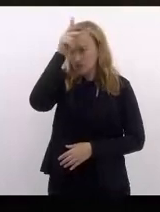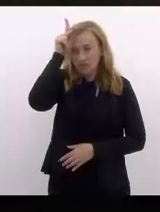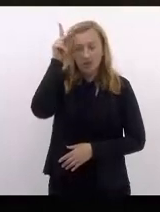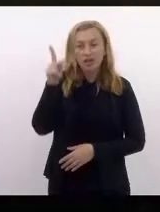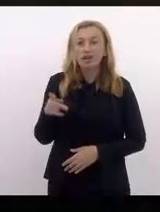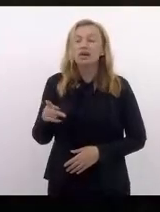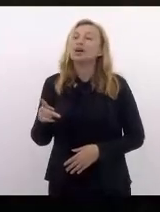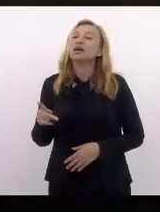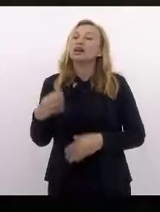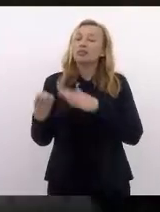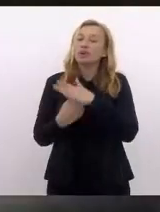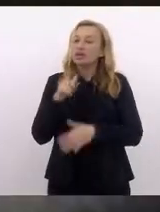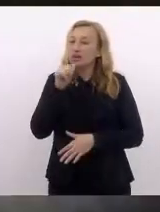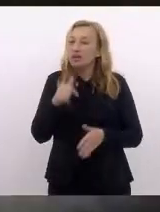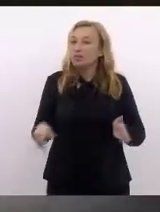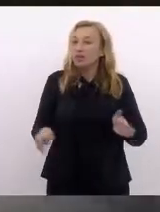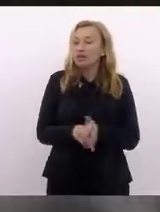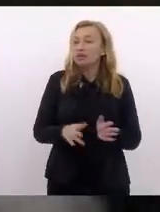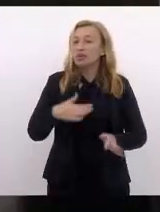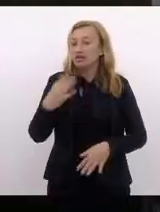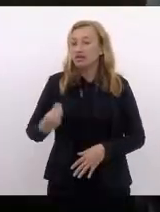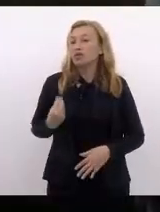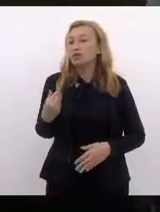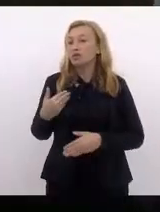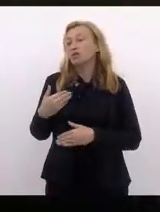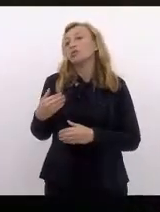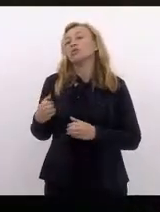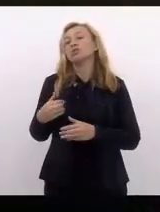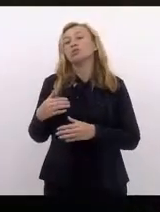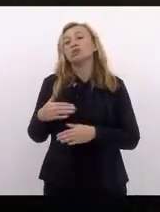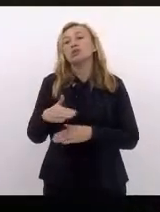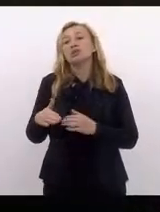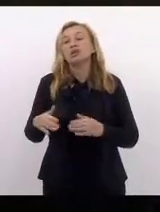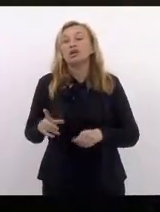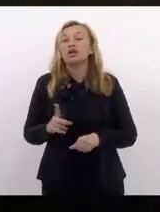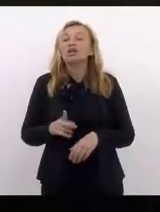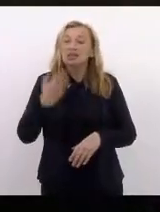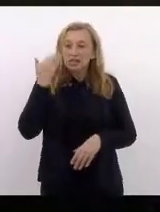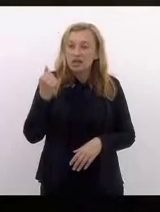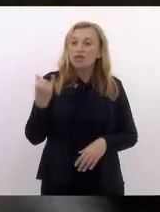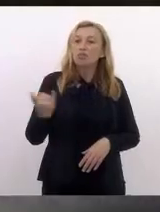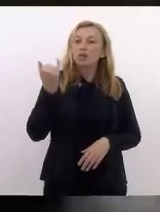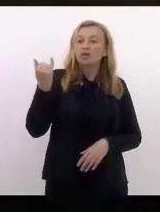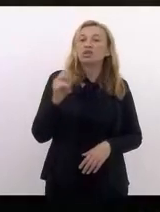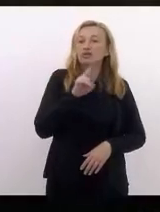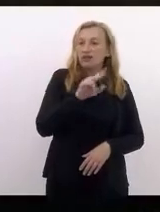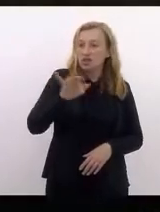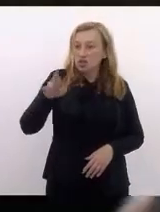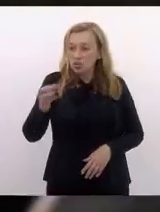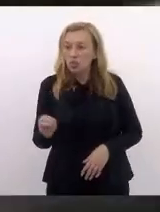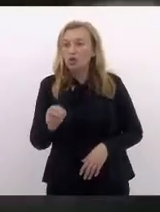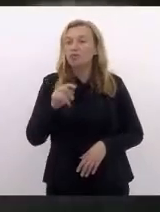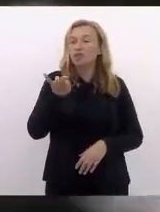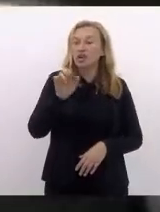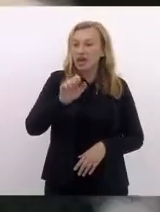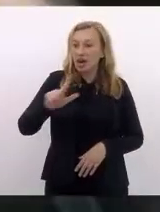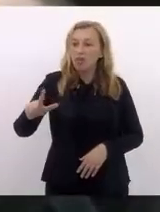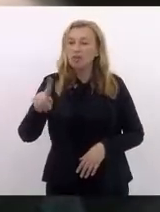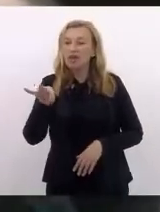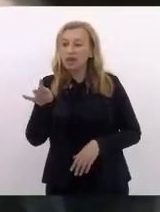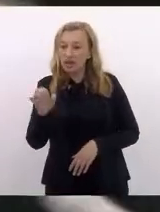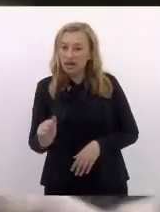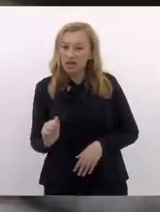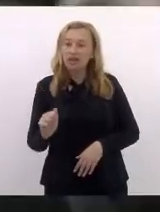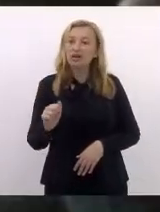fez parte da minha vida o tempo inteiro eu sei o quanto foi importante a sedar na região de vassoura Miguel Pereira Paty do Alferes